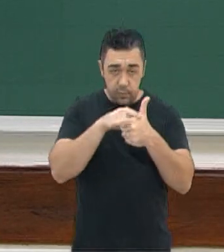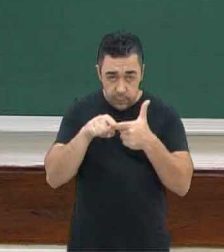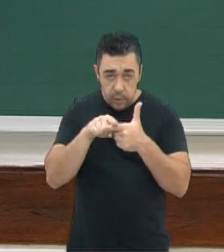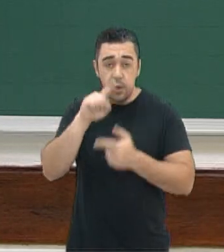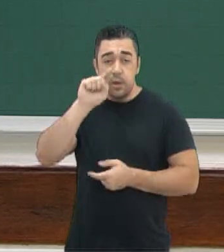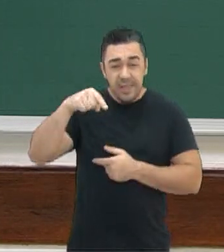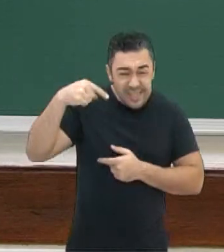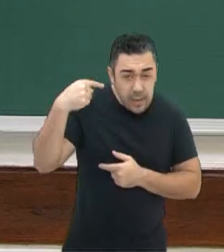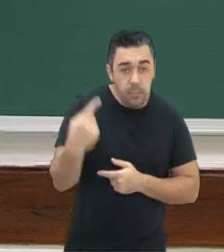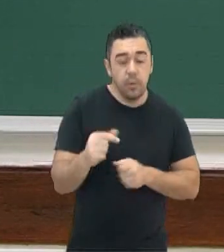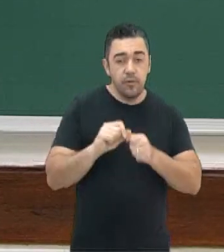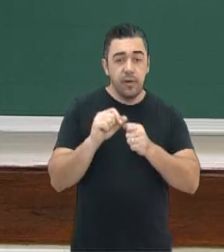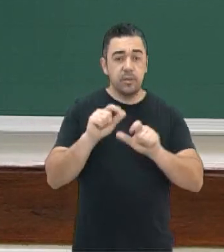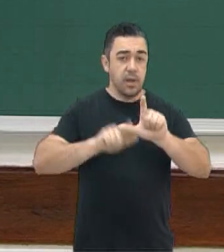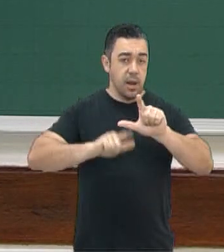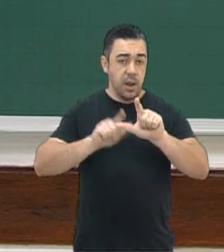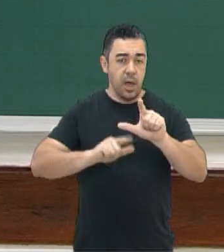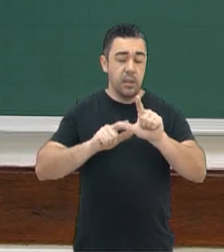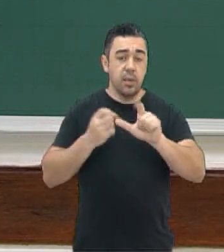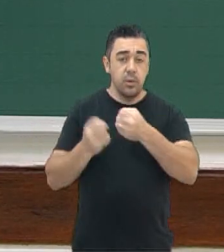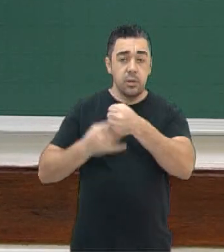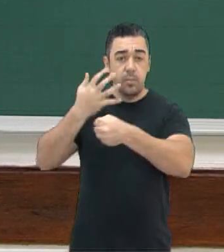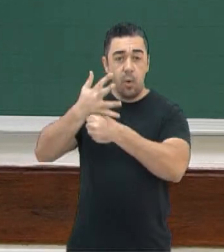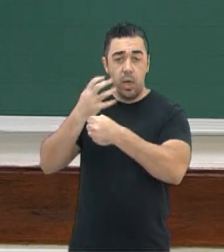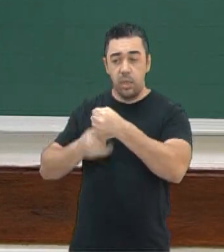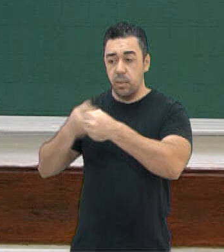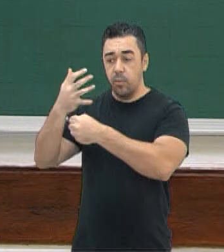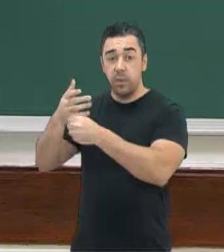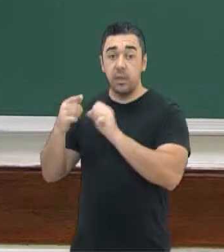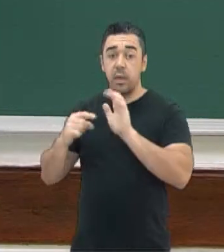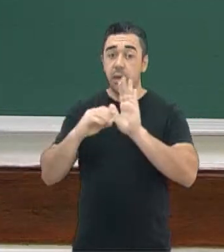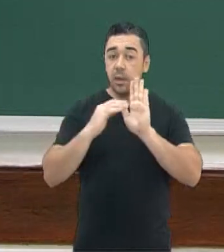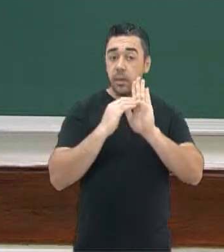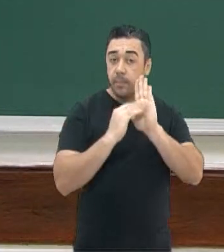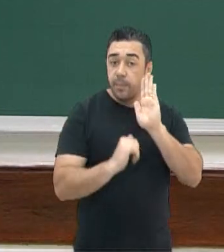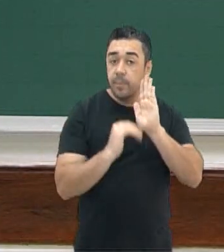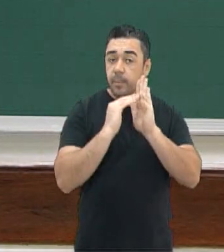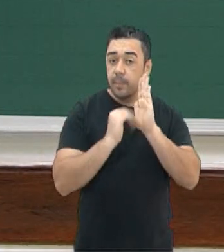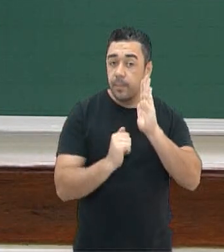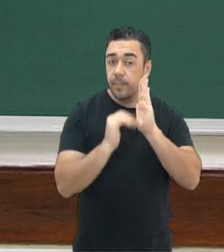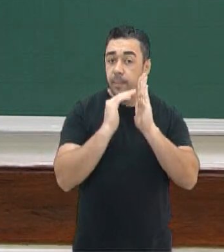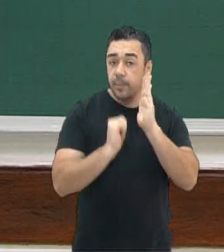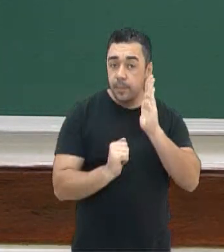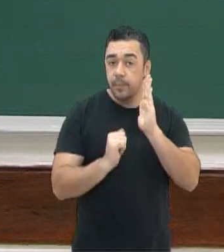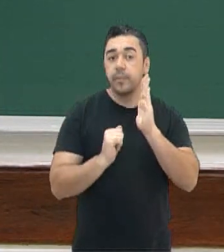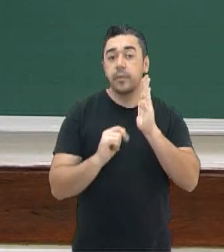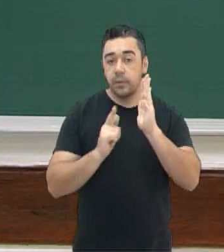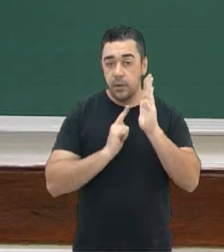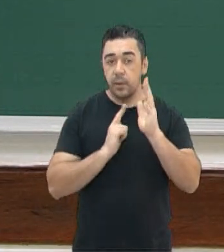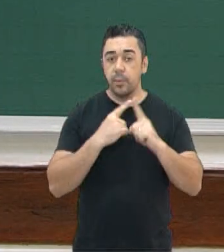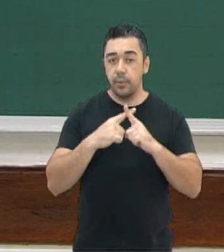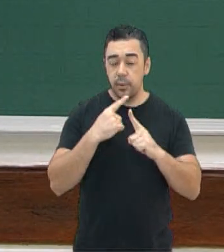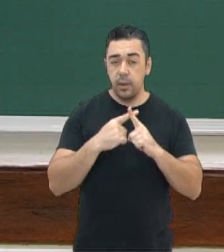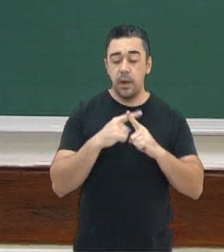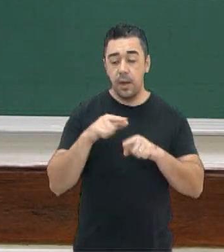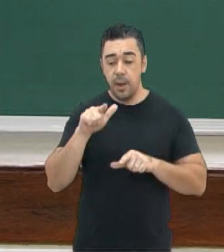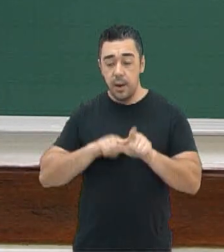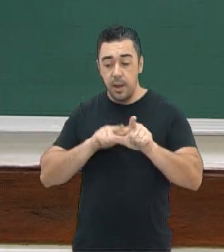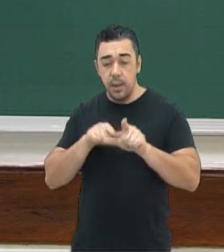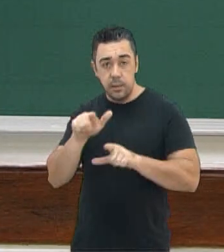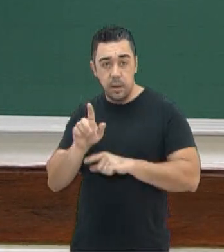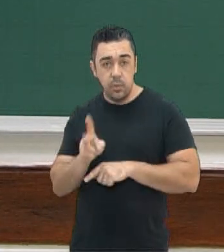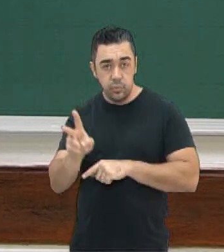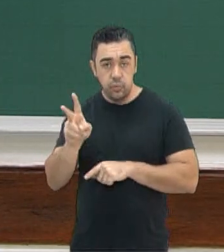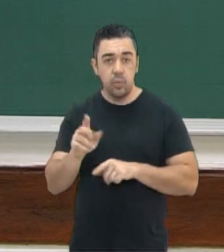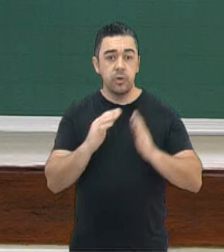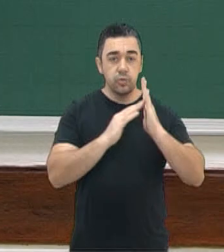eu faço a parte das letras. Sempre repetindo que se é divisão, repete-se a letra, que é igual, e subtrai